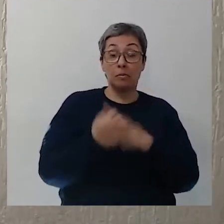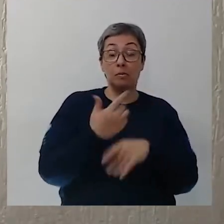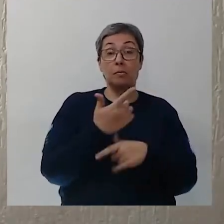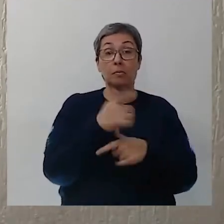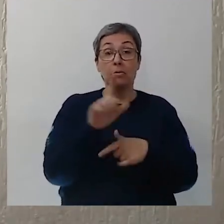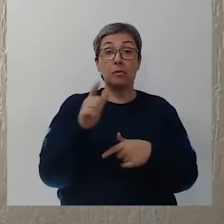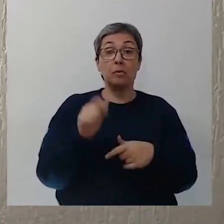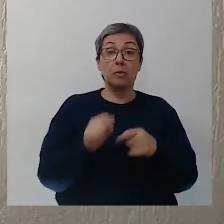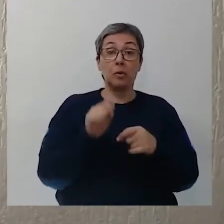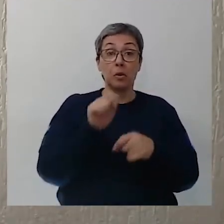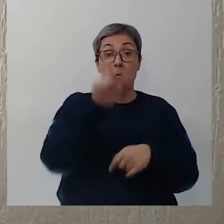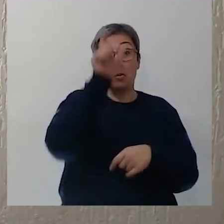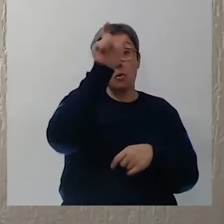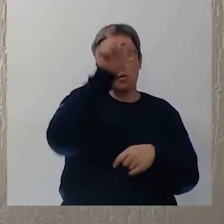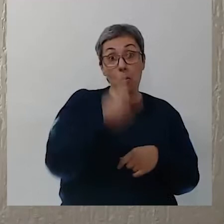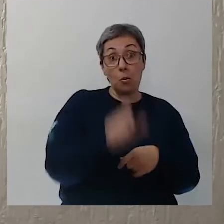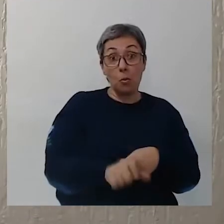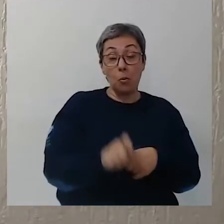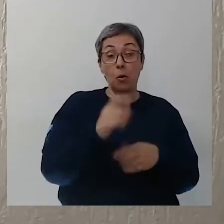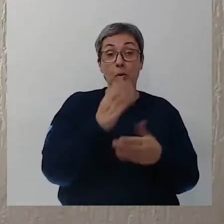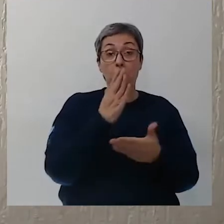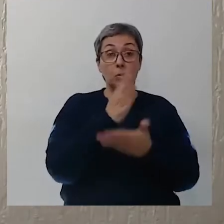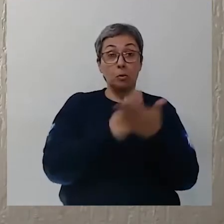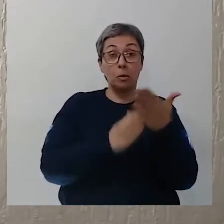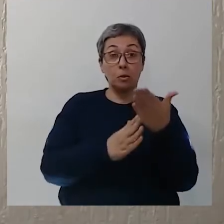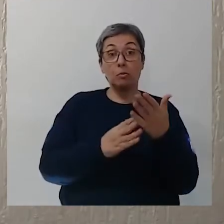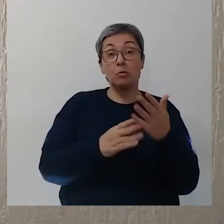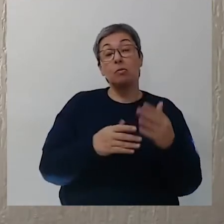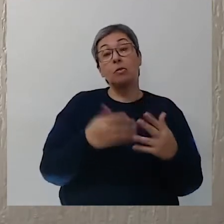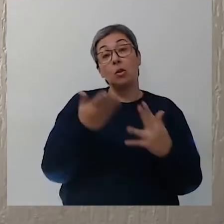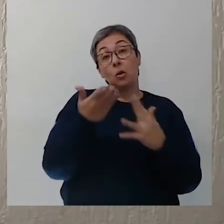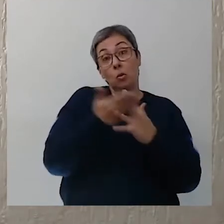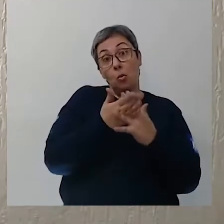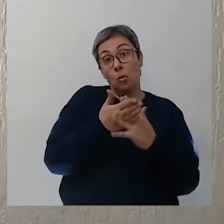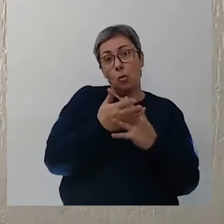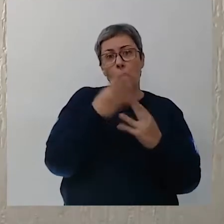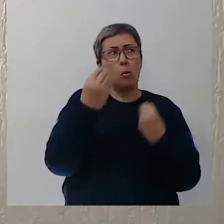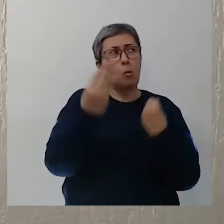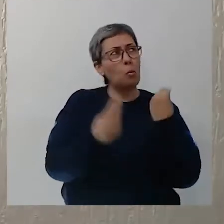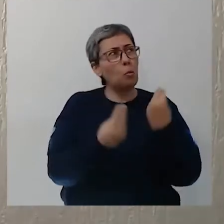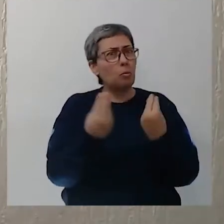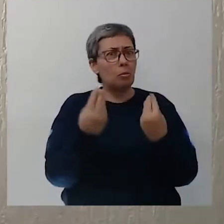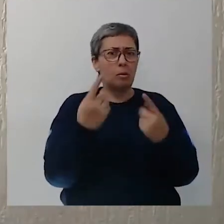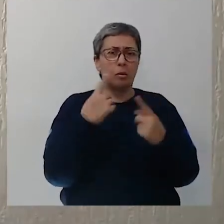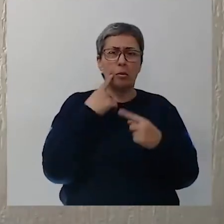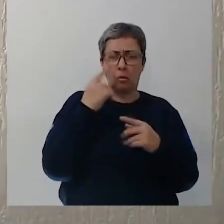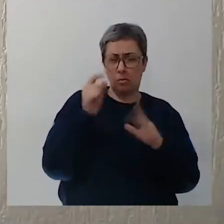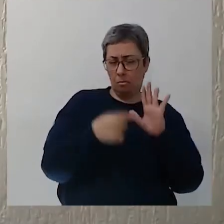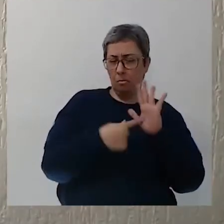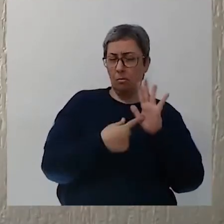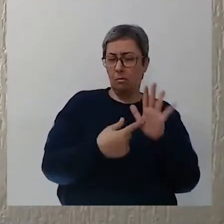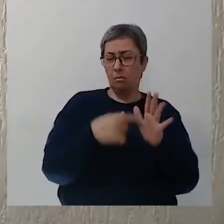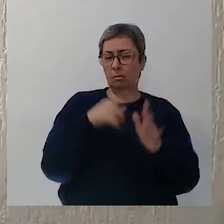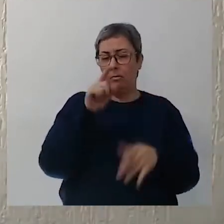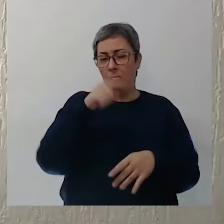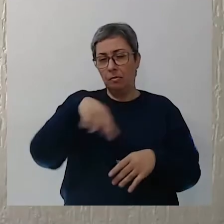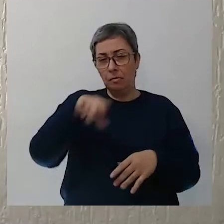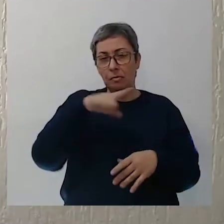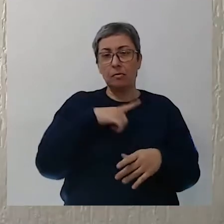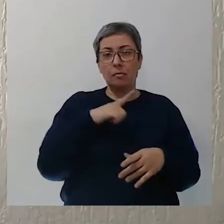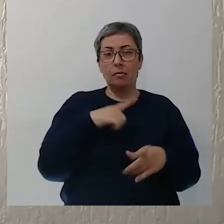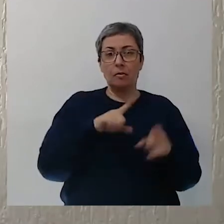originar todas as outras, aparece em uma coluna intercalada. Como assim? Eu vou mostrar para